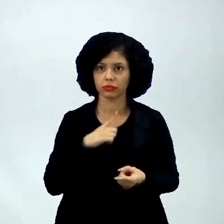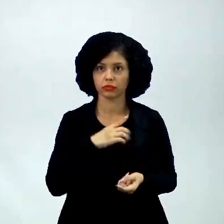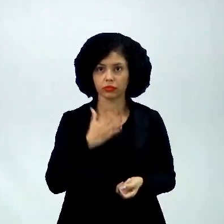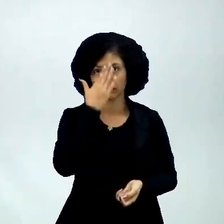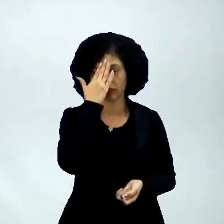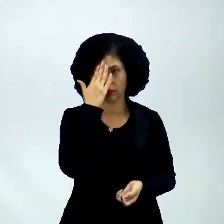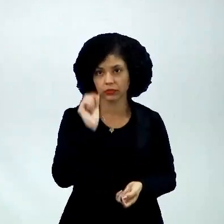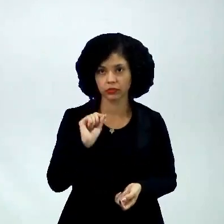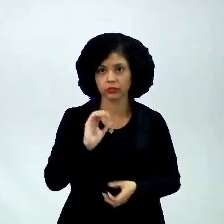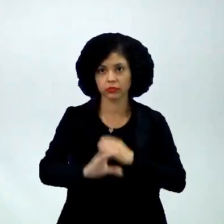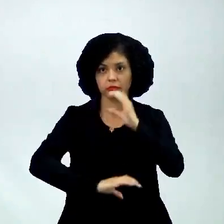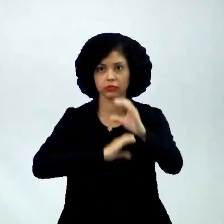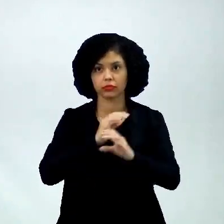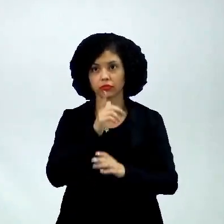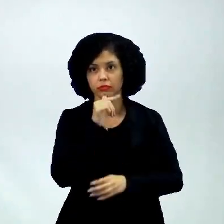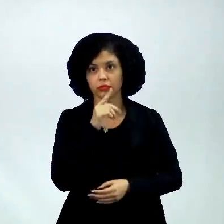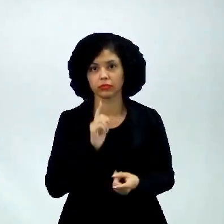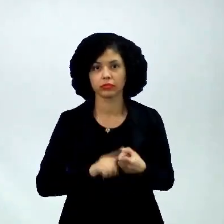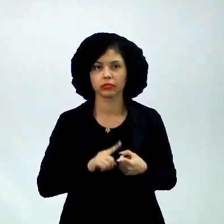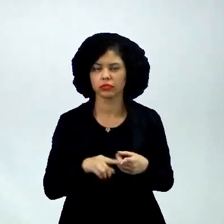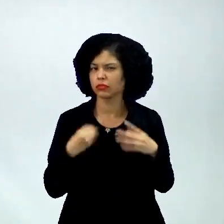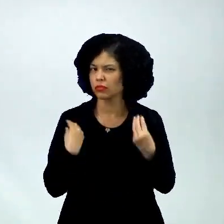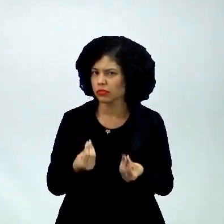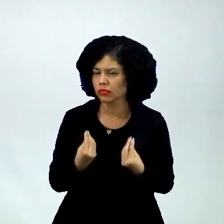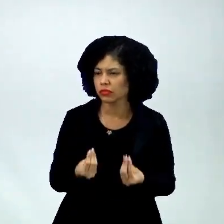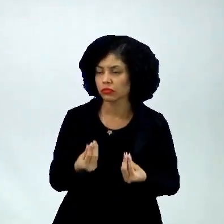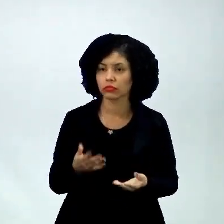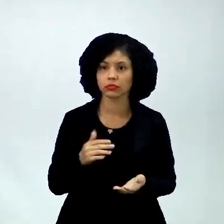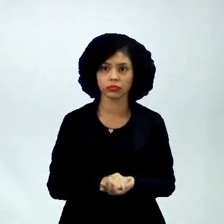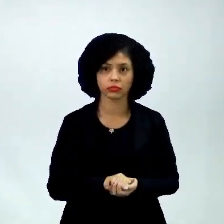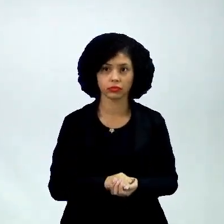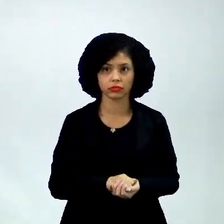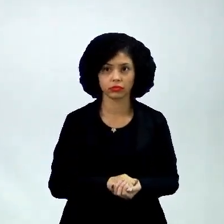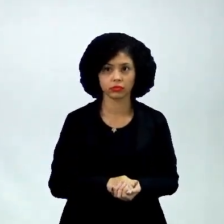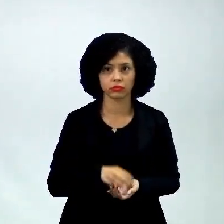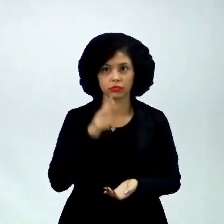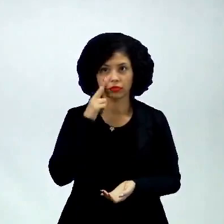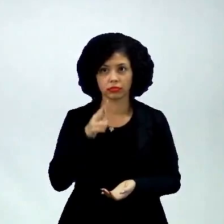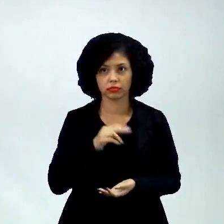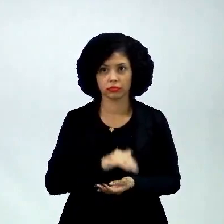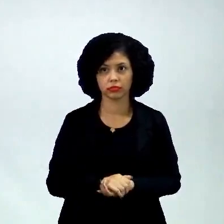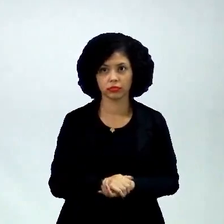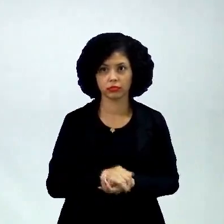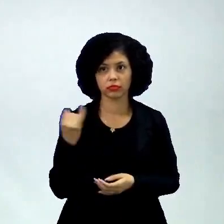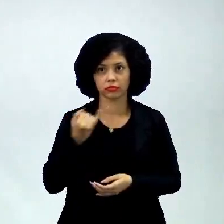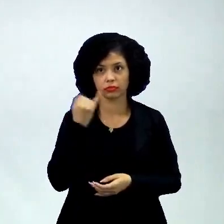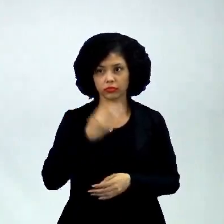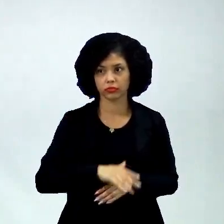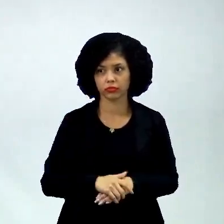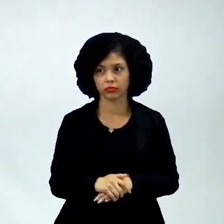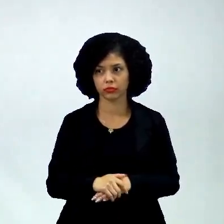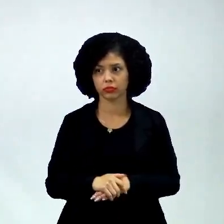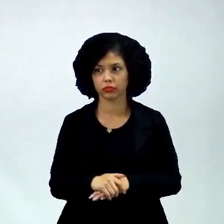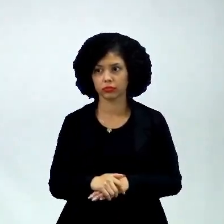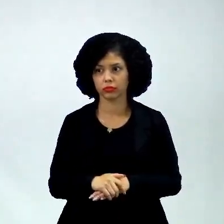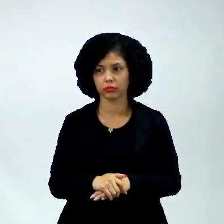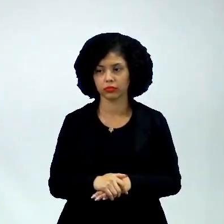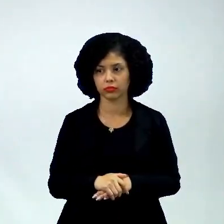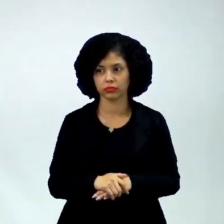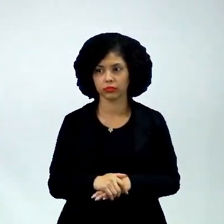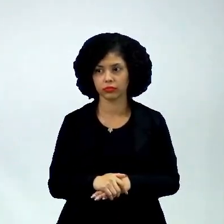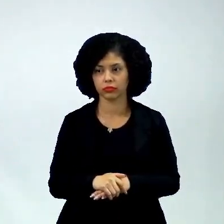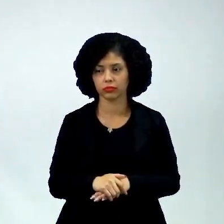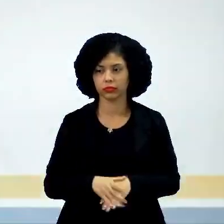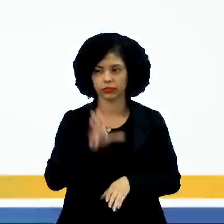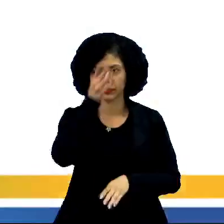tem que entender esse ciclo da água? Por que isso é importante? Vamos ver um trechinho aí da importância do ciclo hidrológico, tá? Só